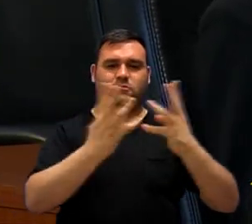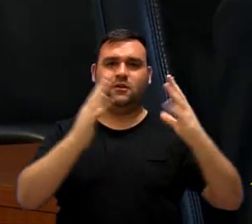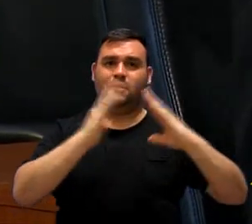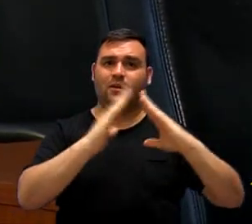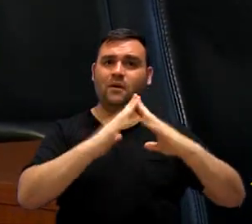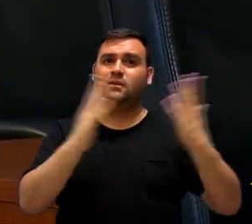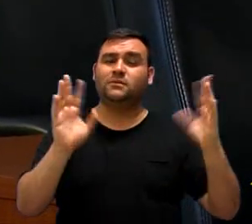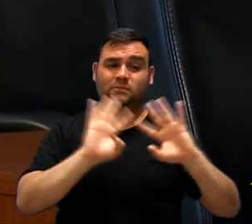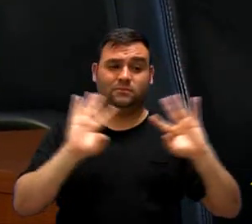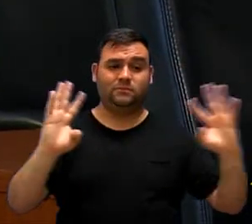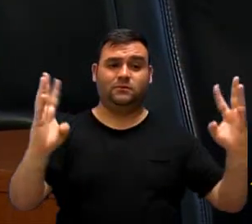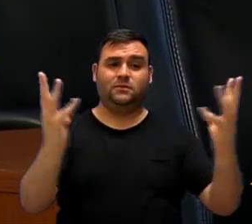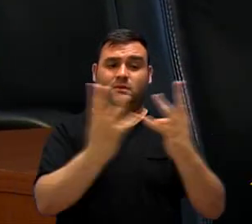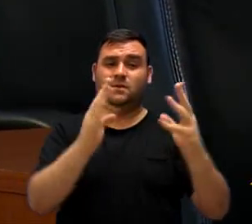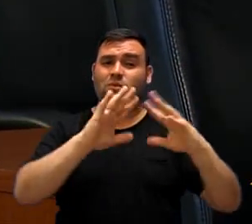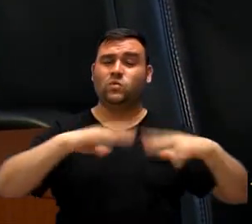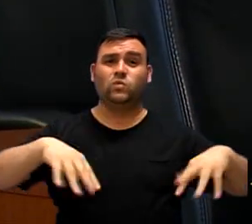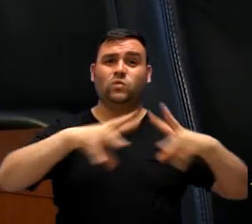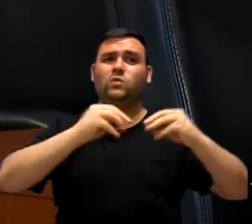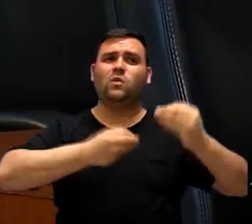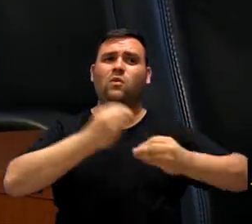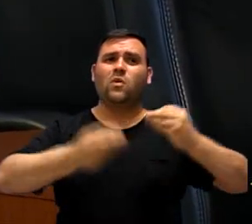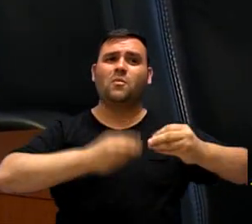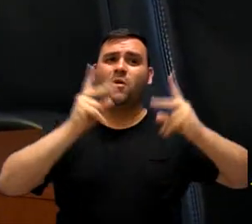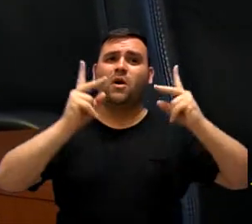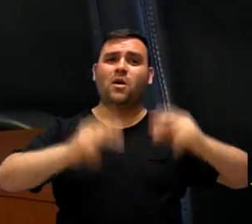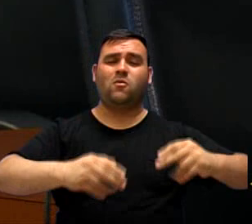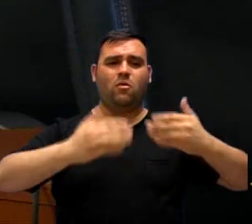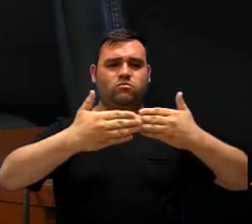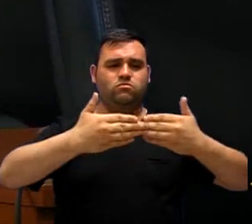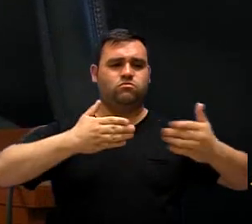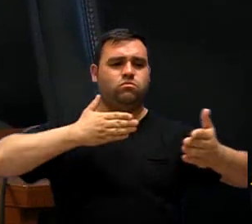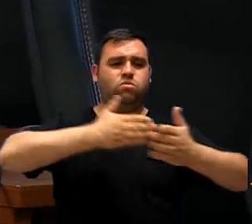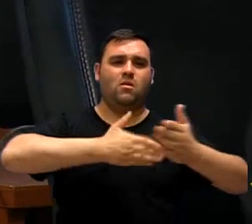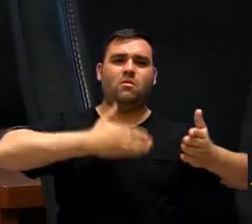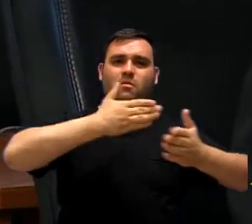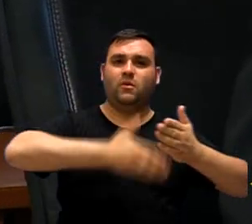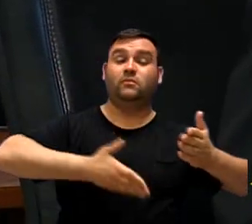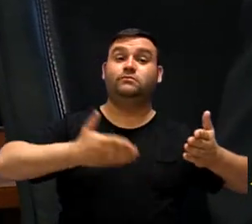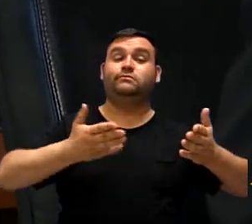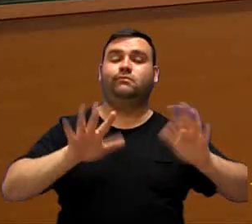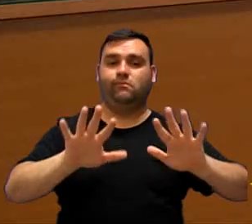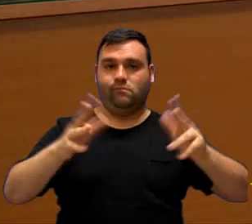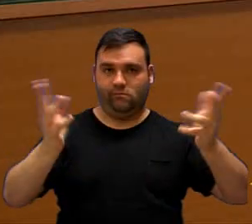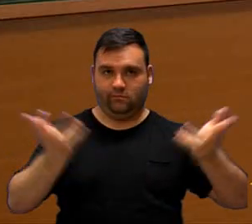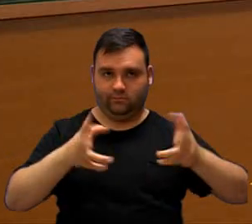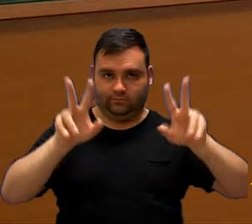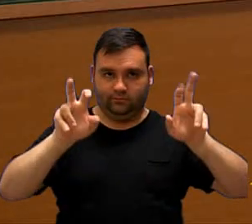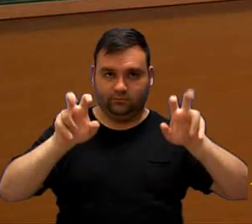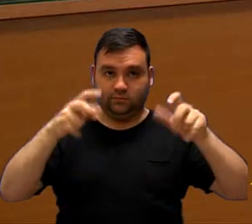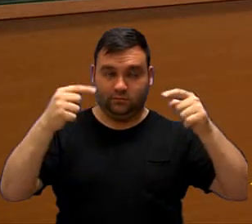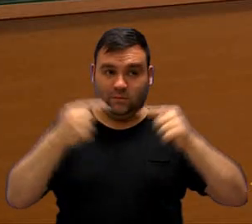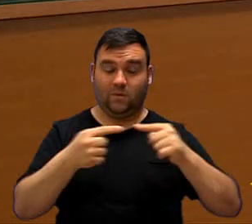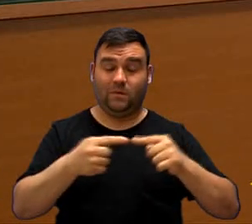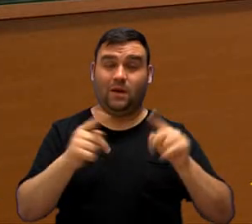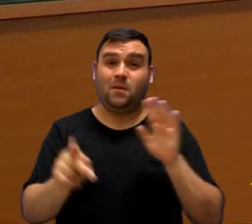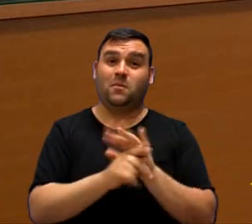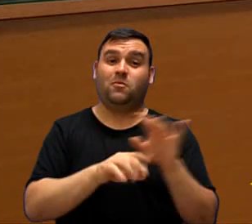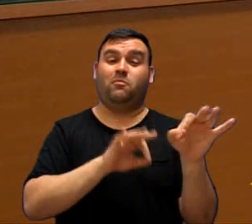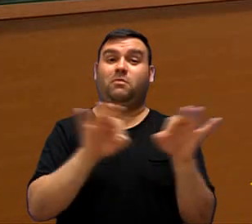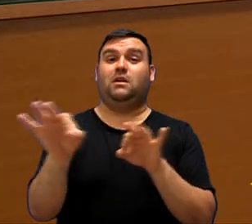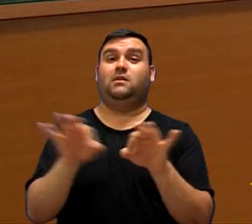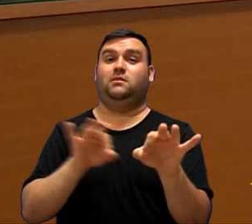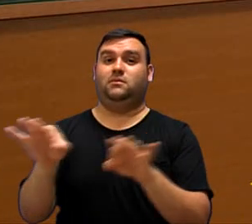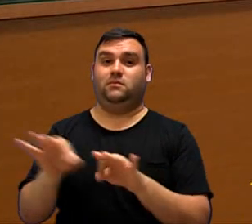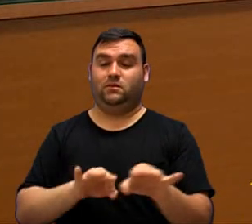Os condomínios, vereador, estão se transformando em verdadeiras barreiras. Vereador, esse assunto ele é pertinente, mas na pasta de